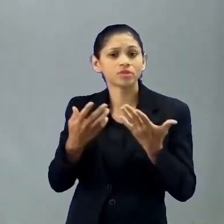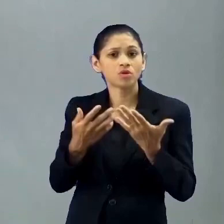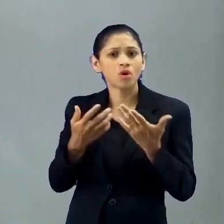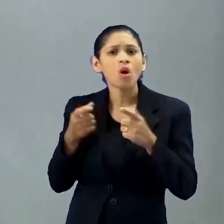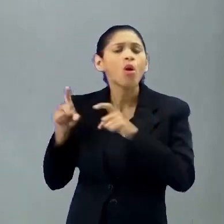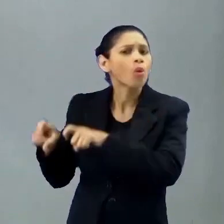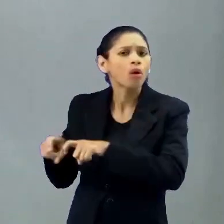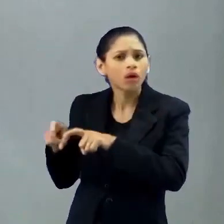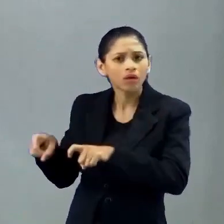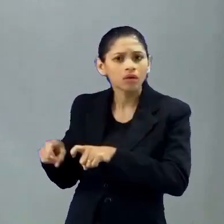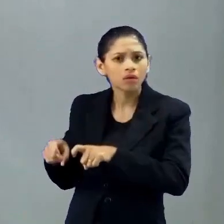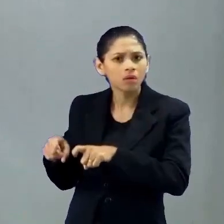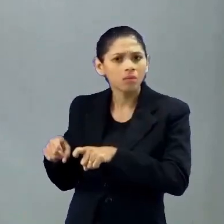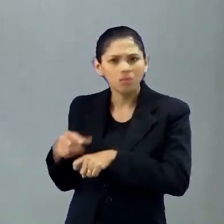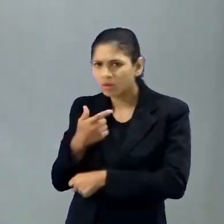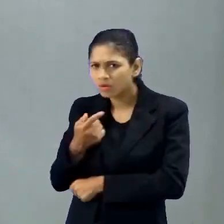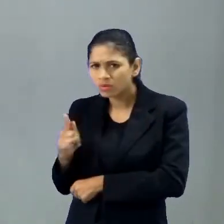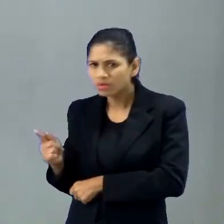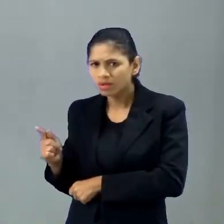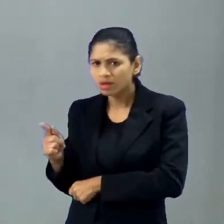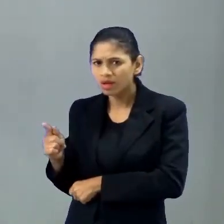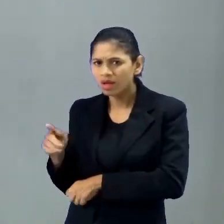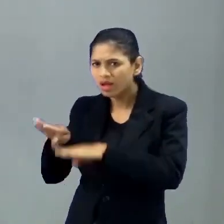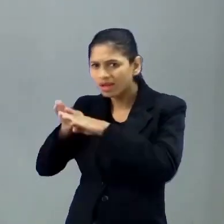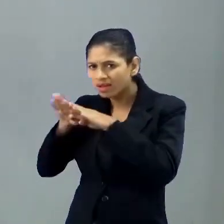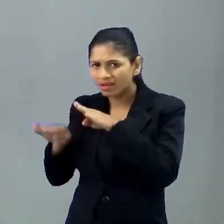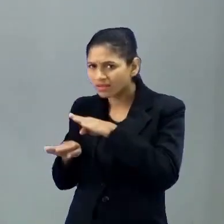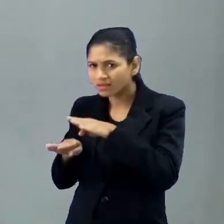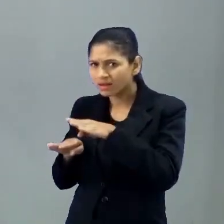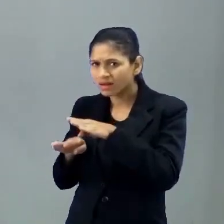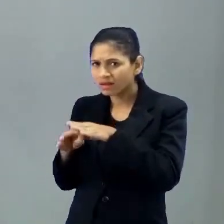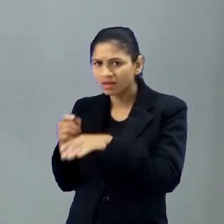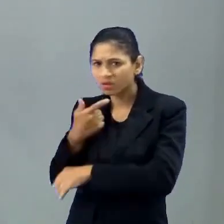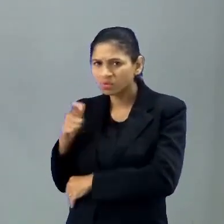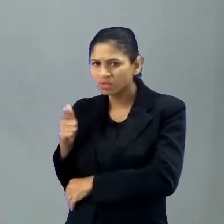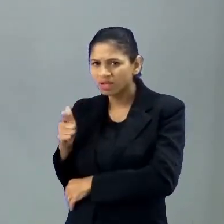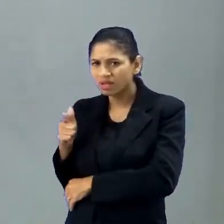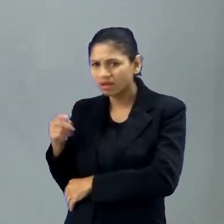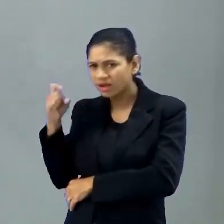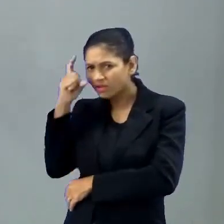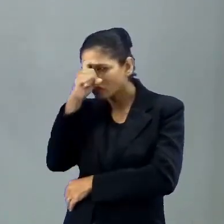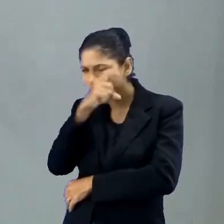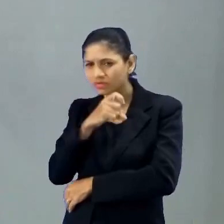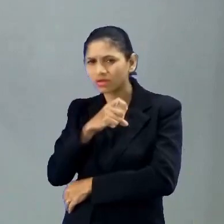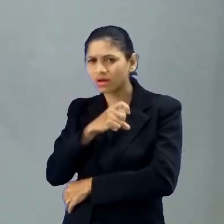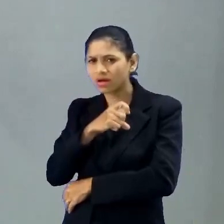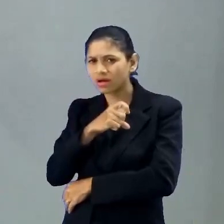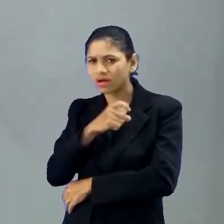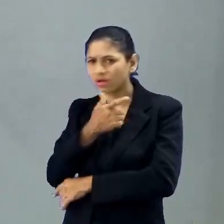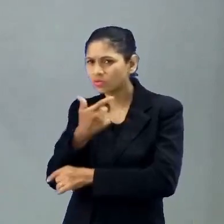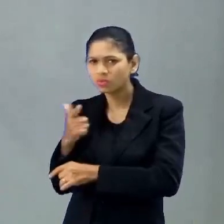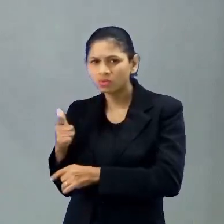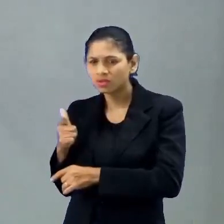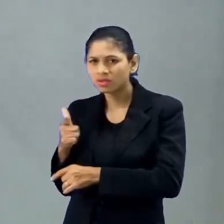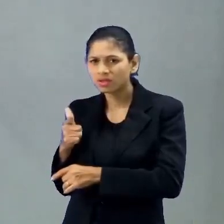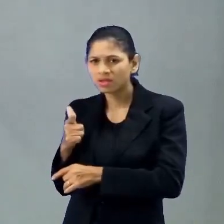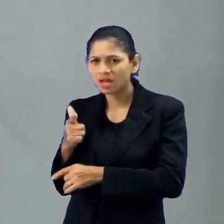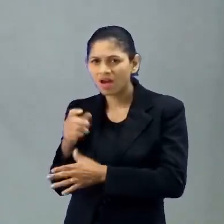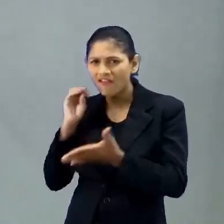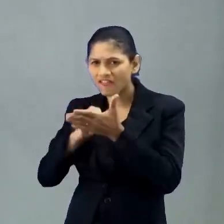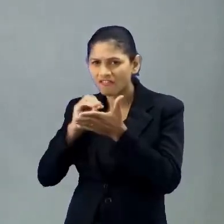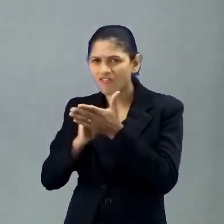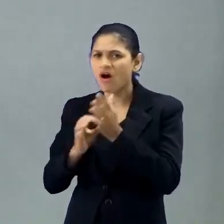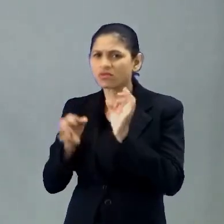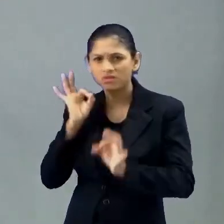rural? Não tem desigualdade? Não tem dificuldades? Não tem as suas injustiças sociais? Tem